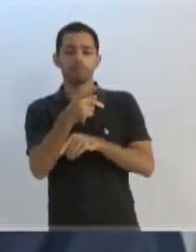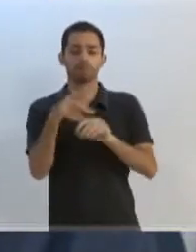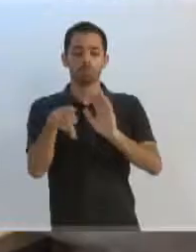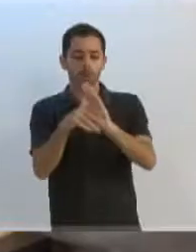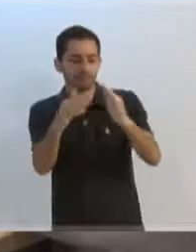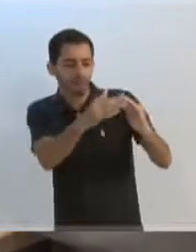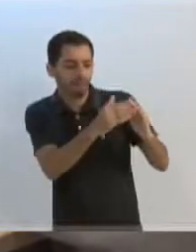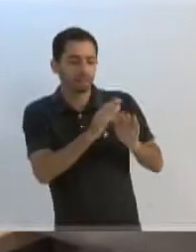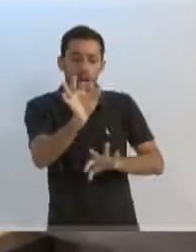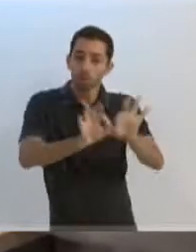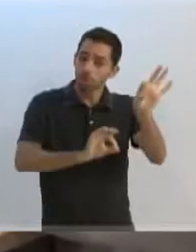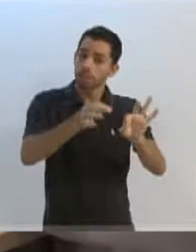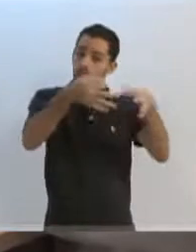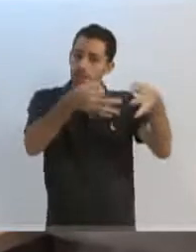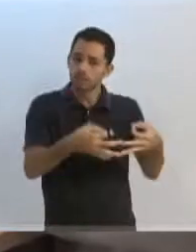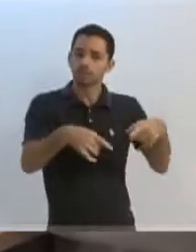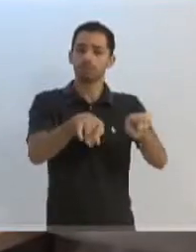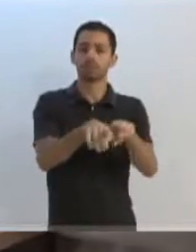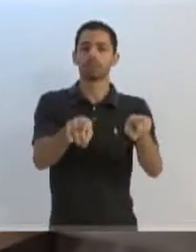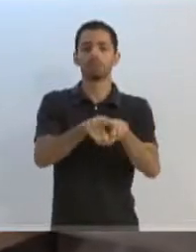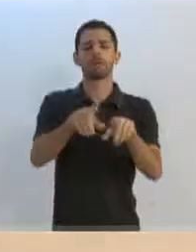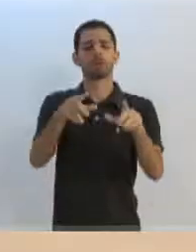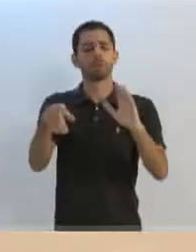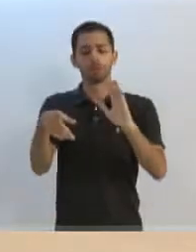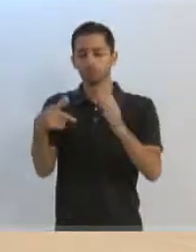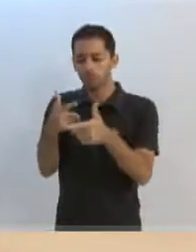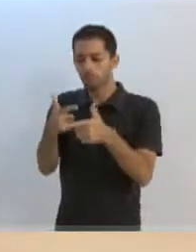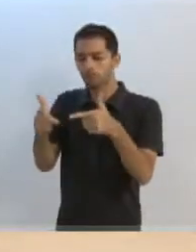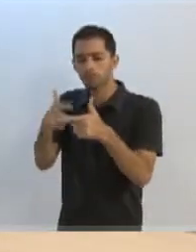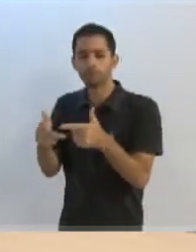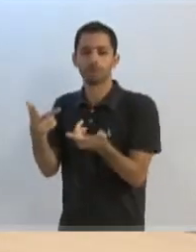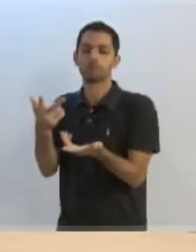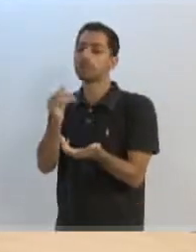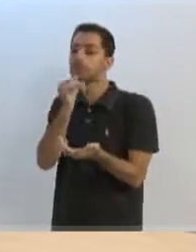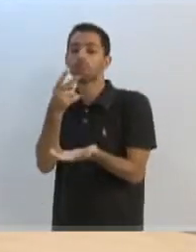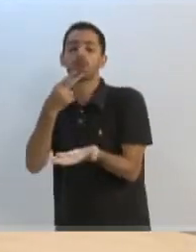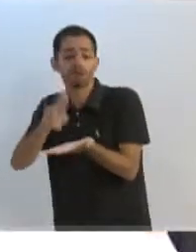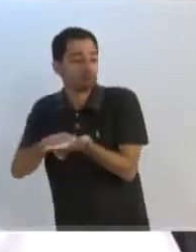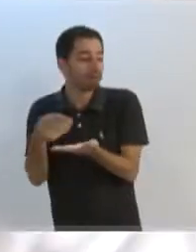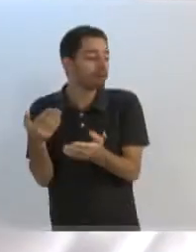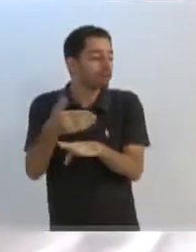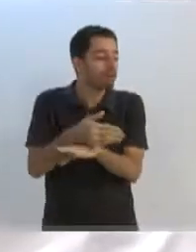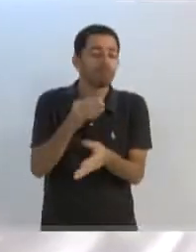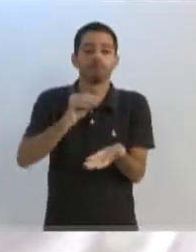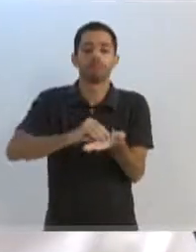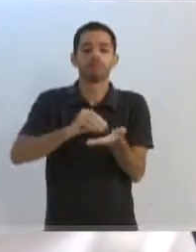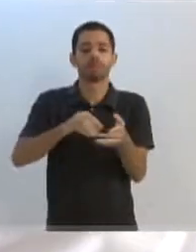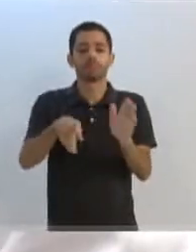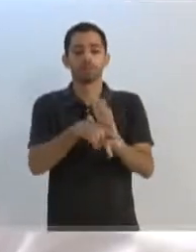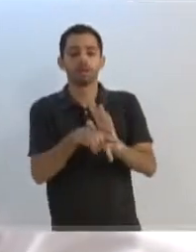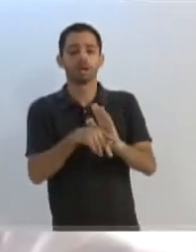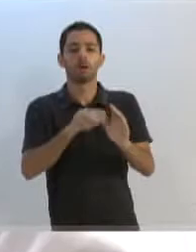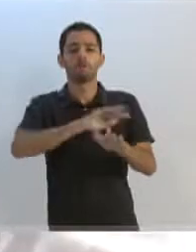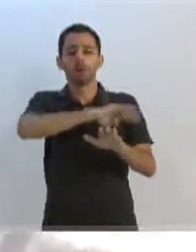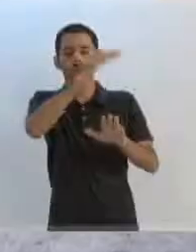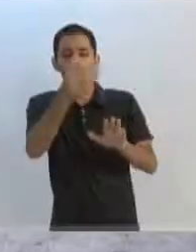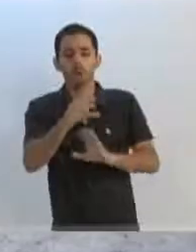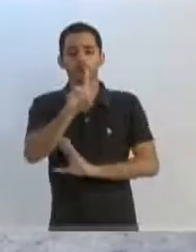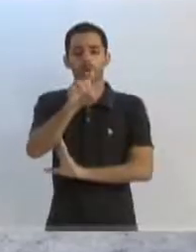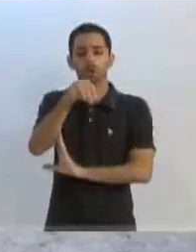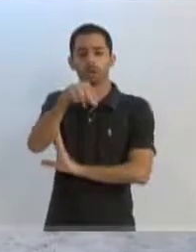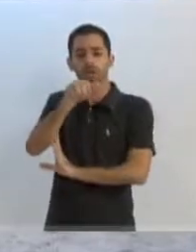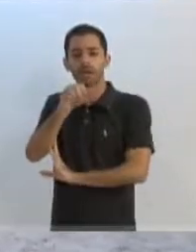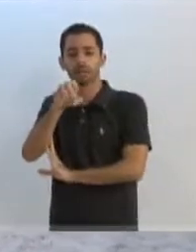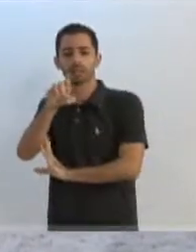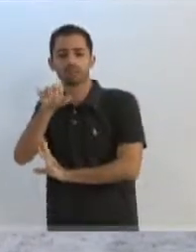resolver problemas como sempre cobra que relacionados aos correios e utilize sempre o exemplo do loteamento dona edith no bairro velha grande agradecemos a vinda